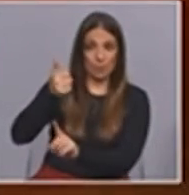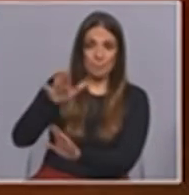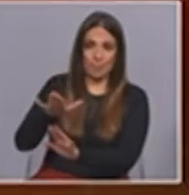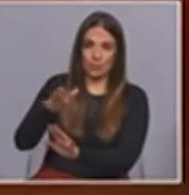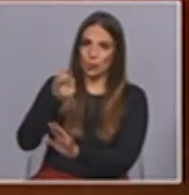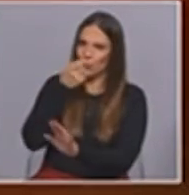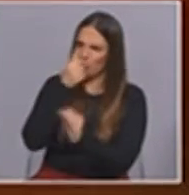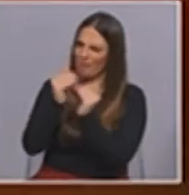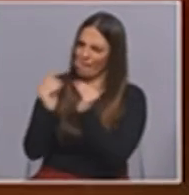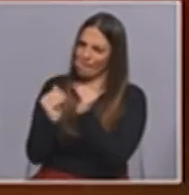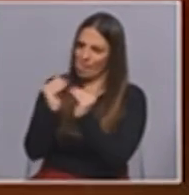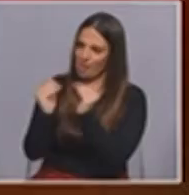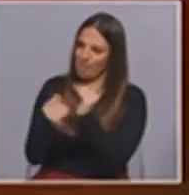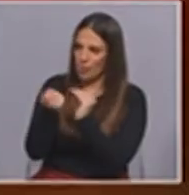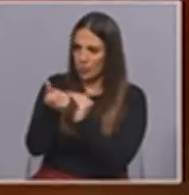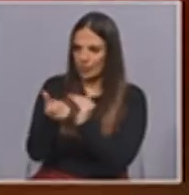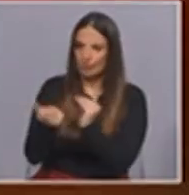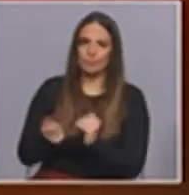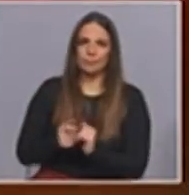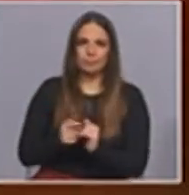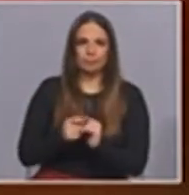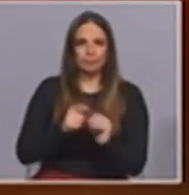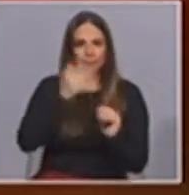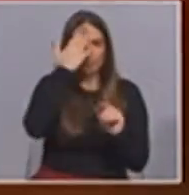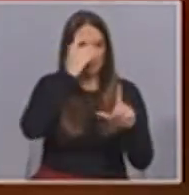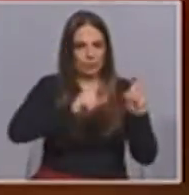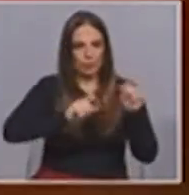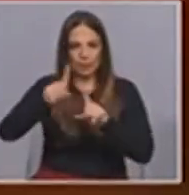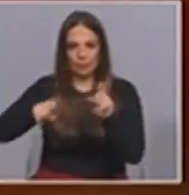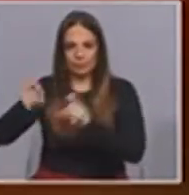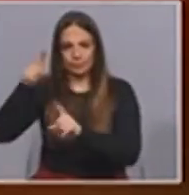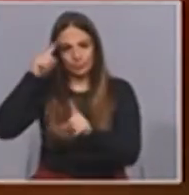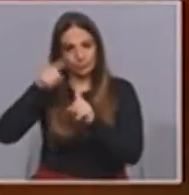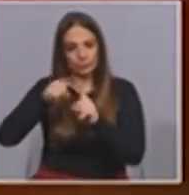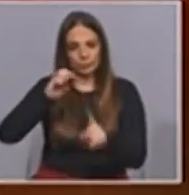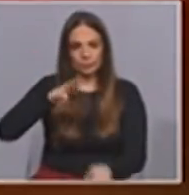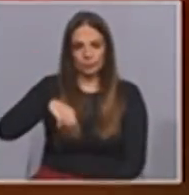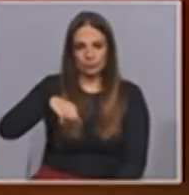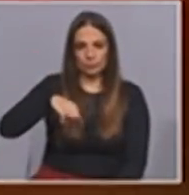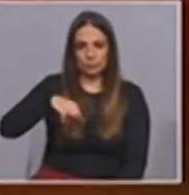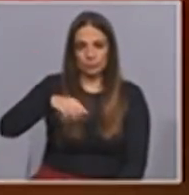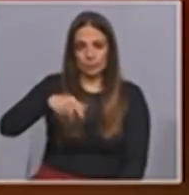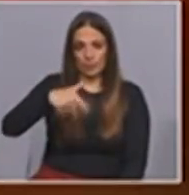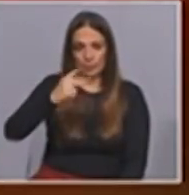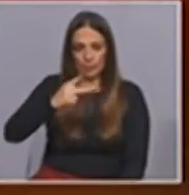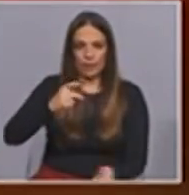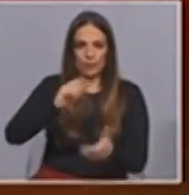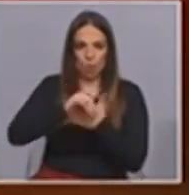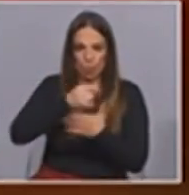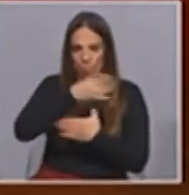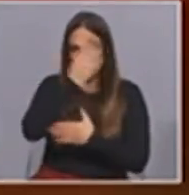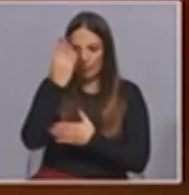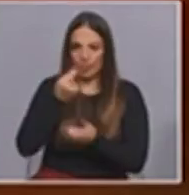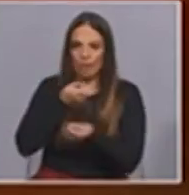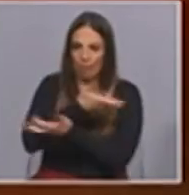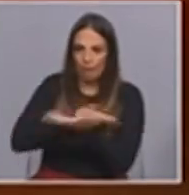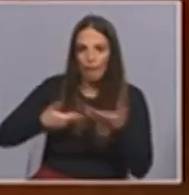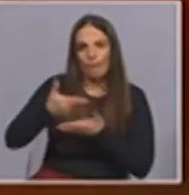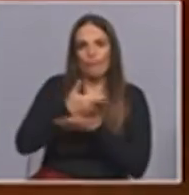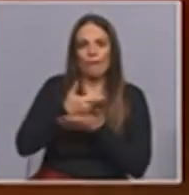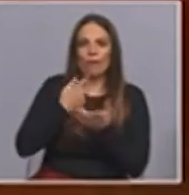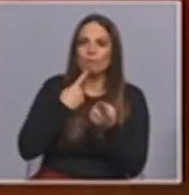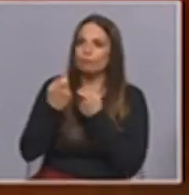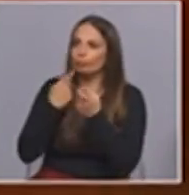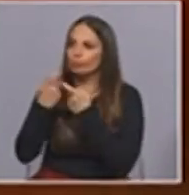uma ligeira queda na percentagem. O barómetro da Intercampus para o Correio da Manhã, CMTV e Negócios assenta em